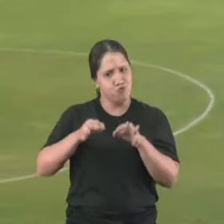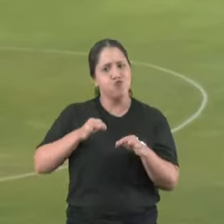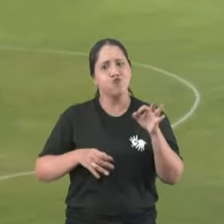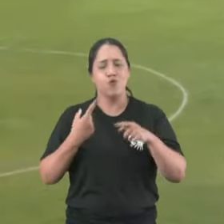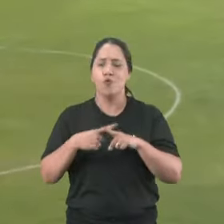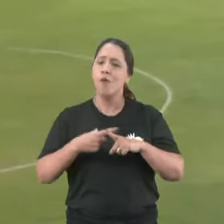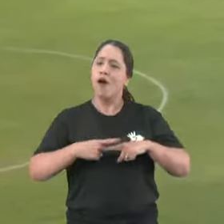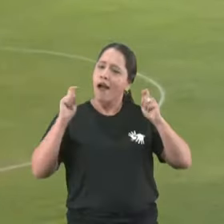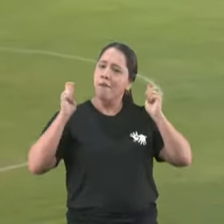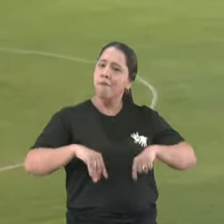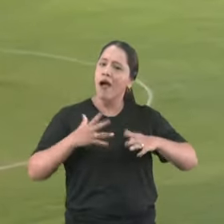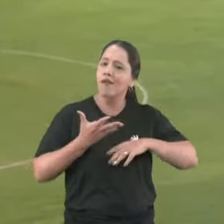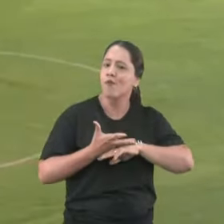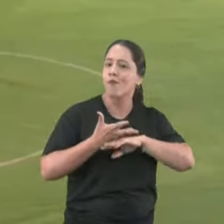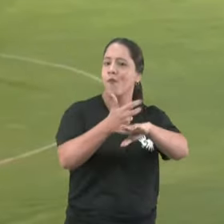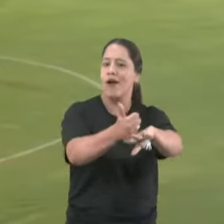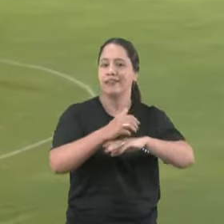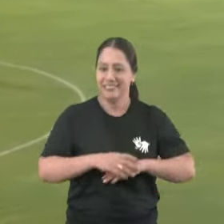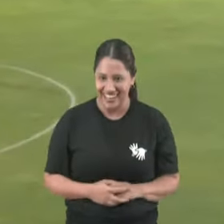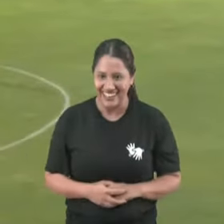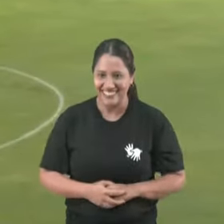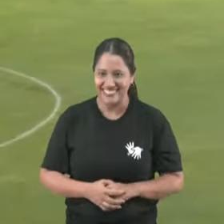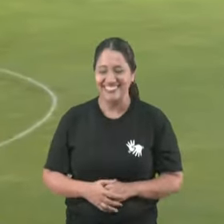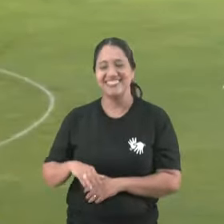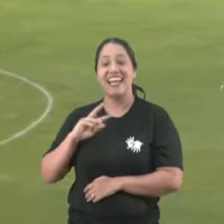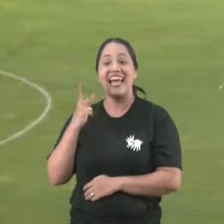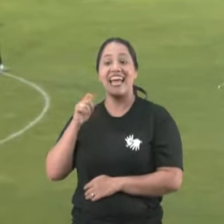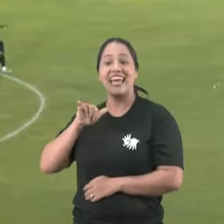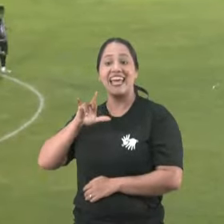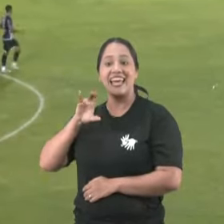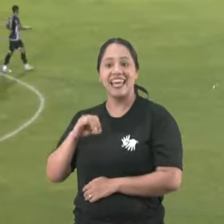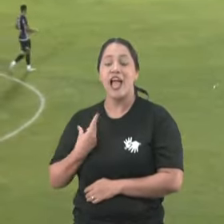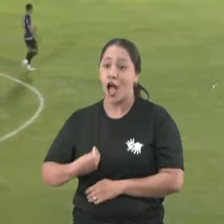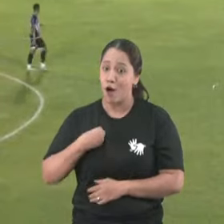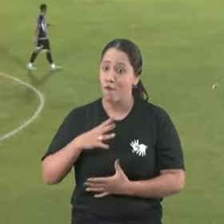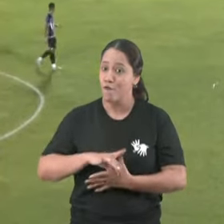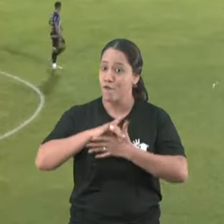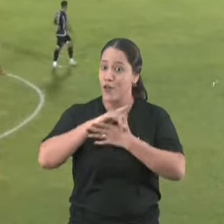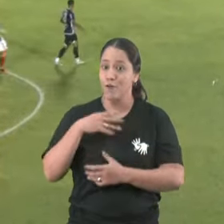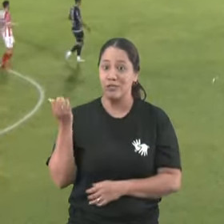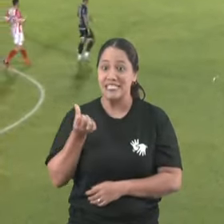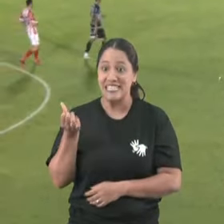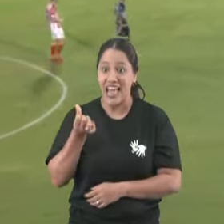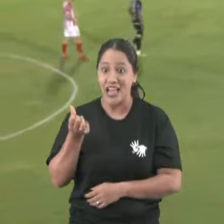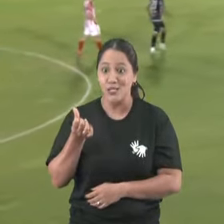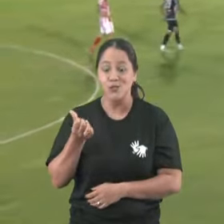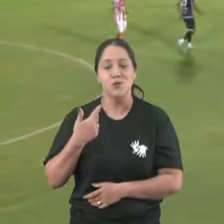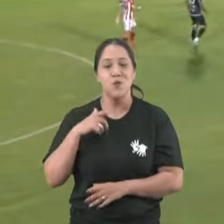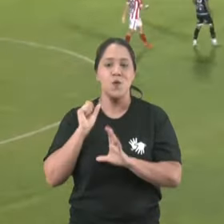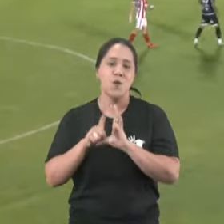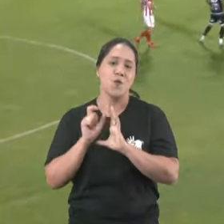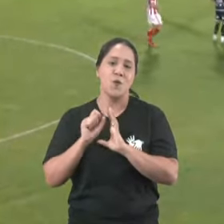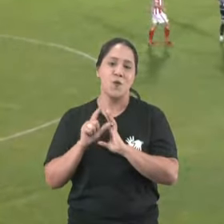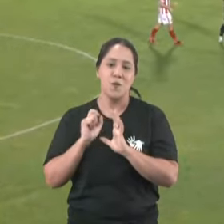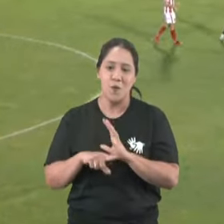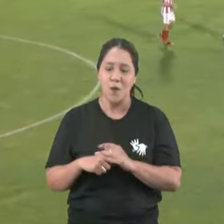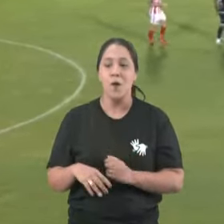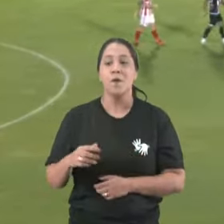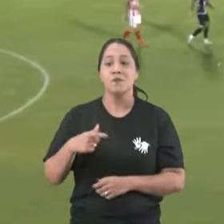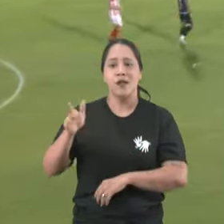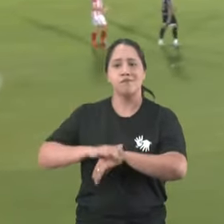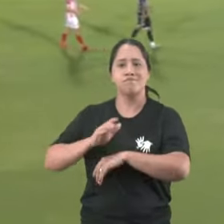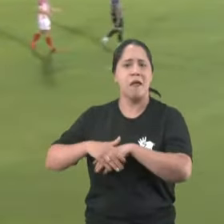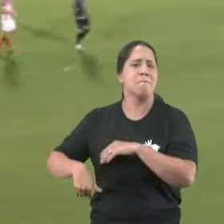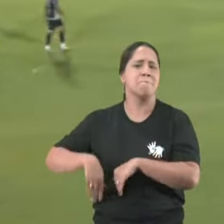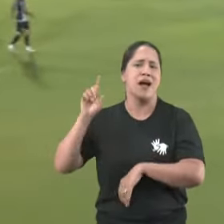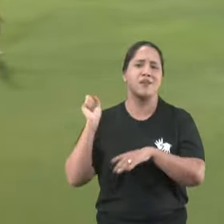pela qualidade do Anselmo Ramon. Henrique, ao vivo. Sexto gol, né? Sexto gol do artilheiro Anselmo